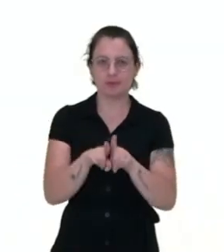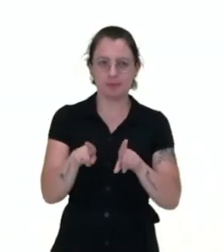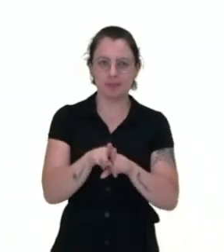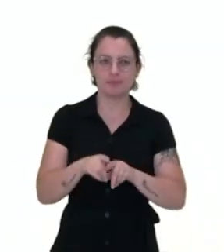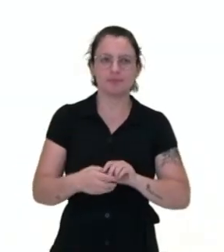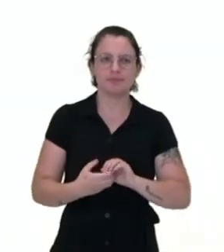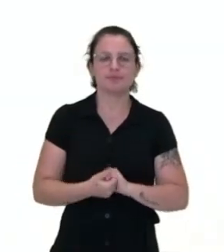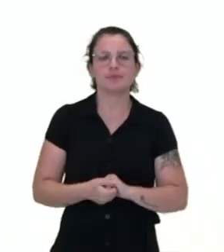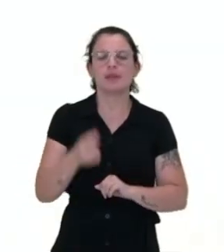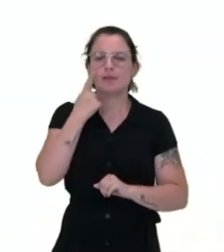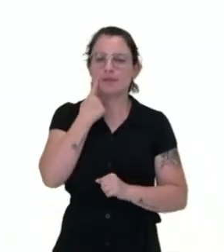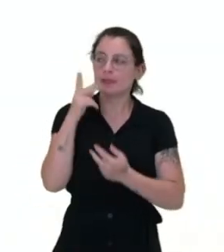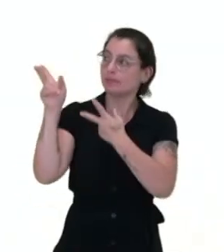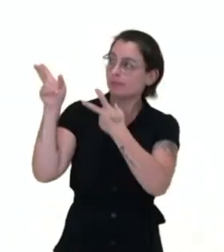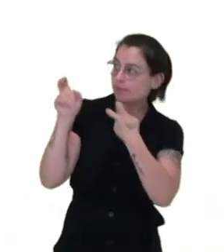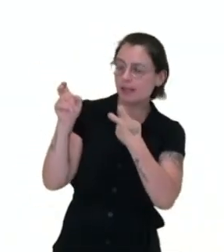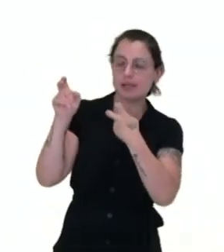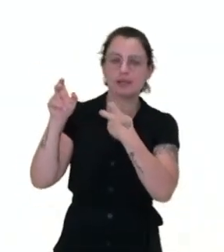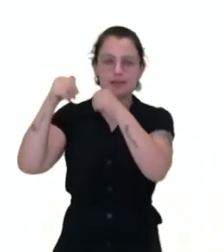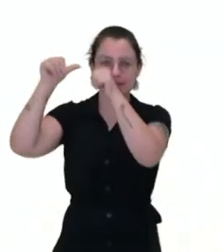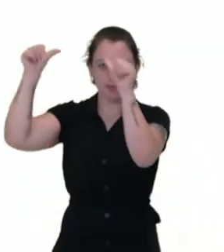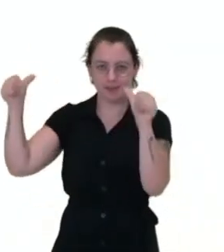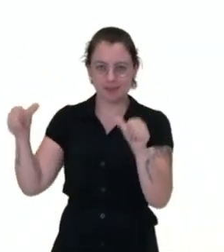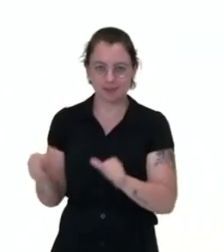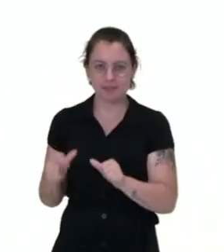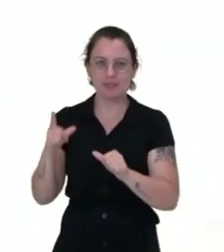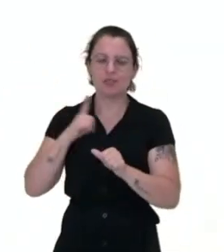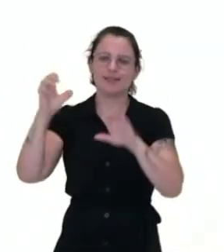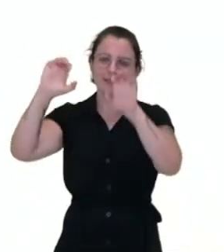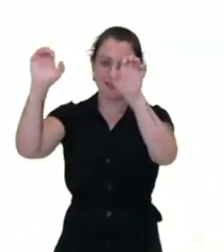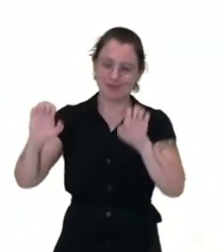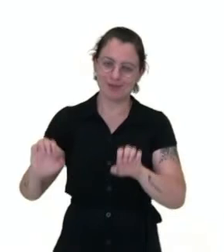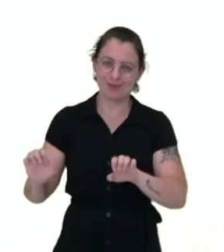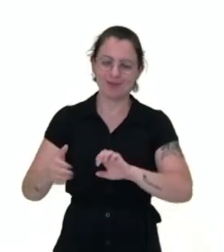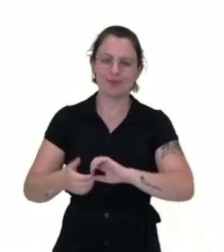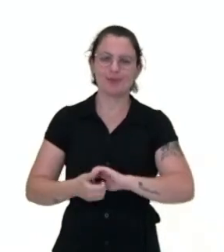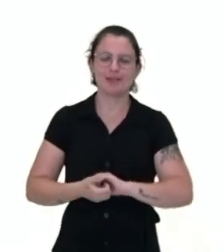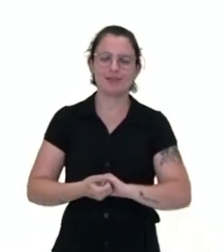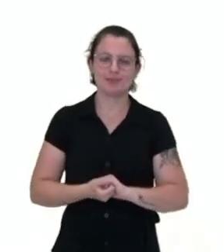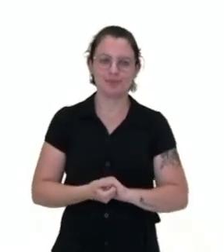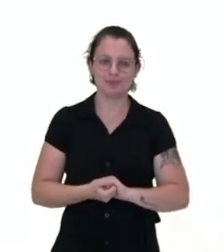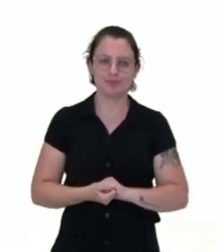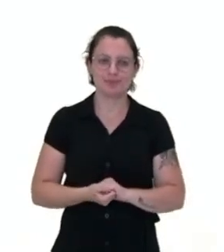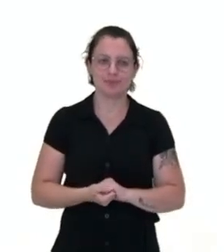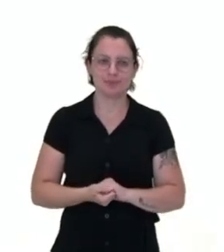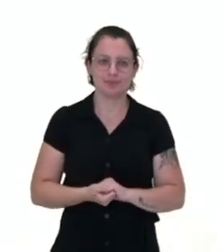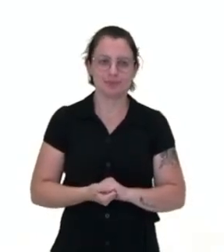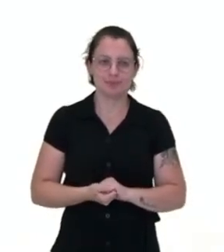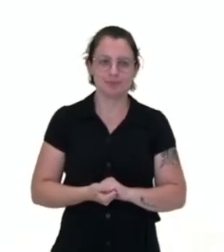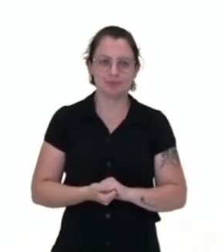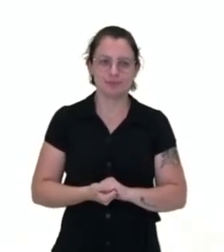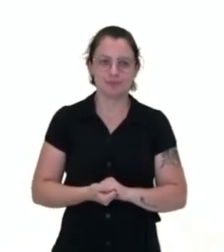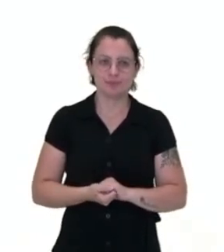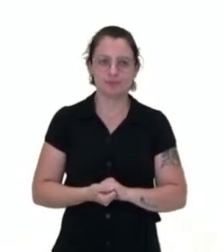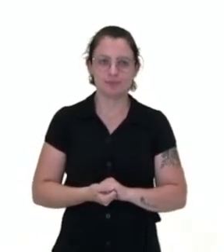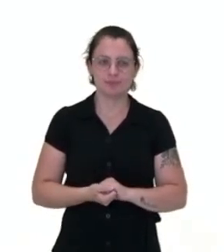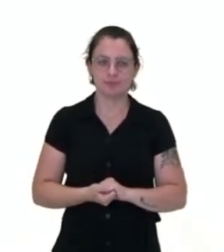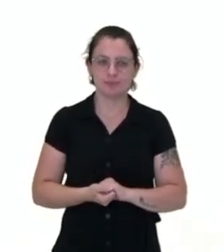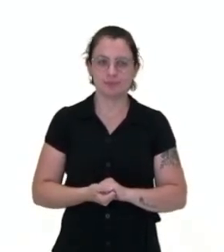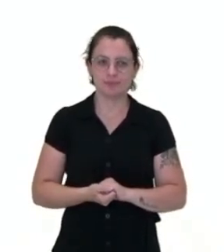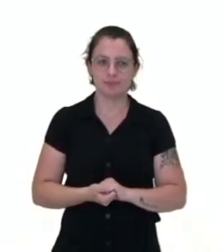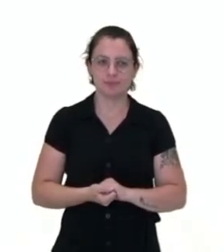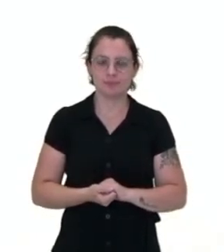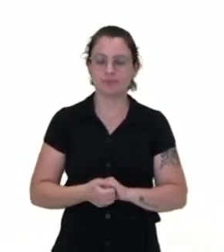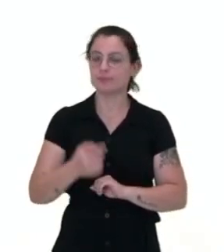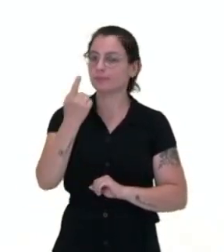uma representação das estruturas que fazem parte desse sistema. Começa pelas